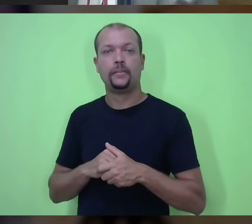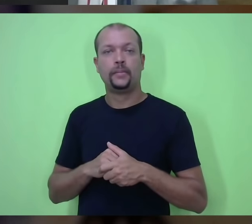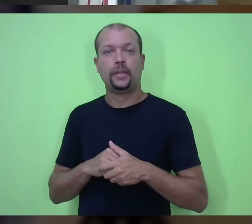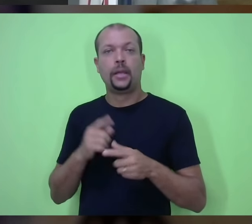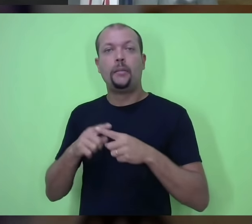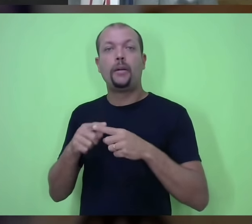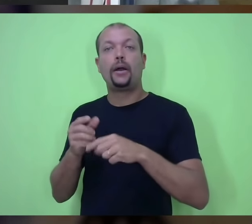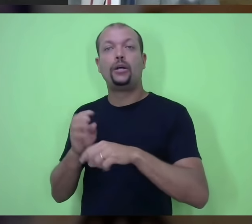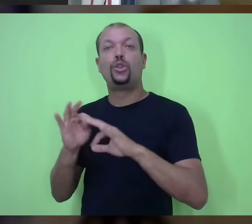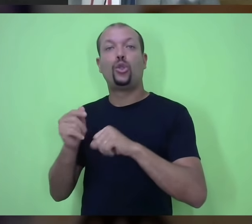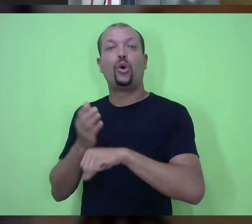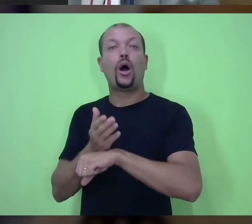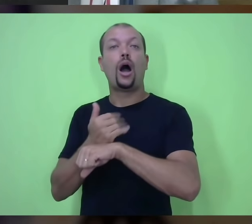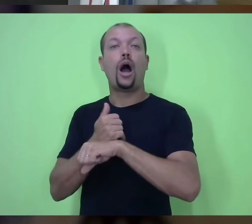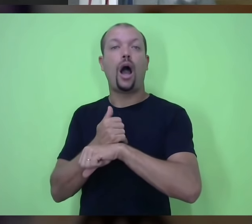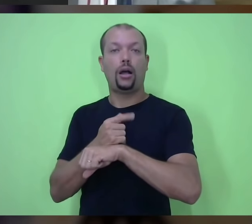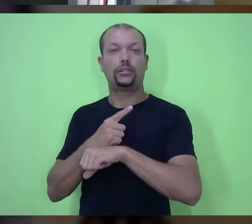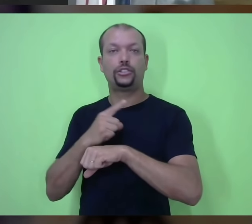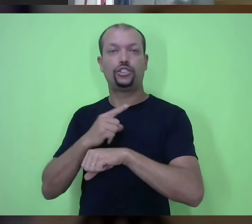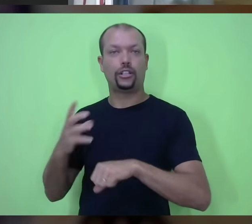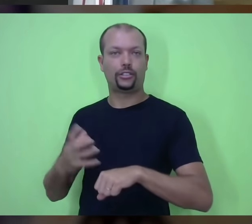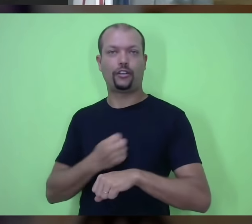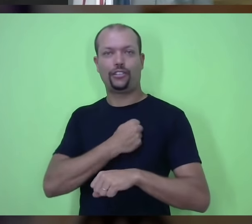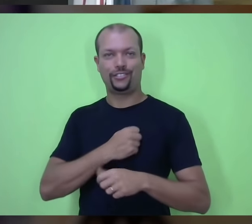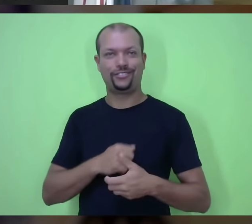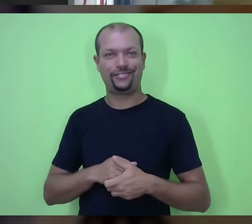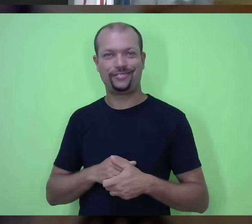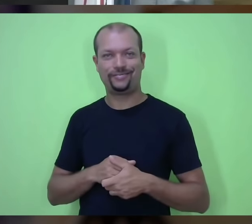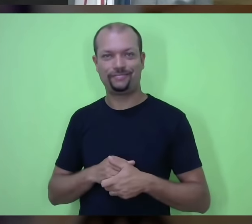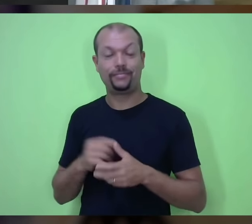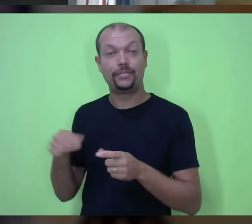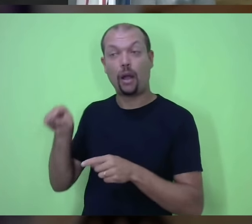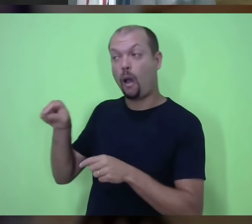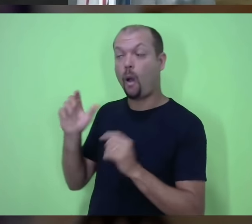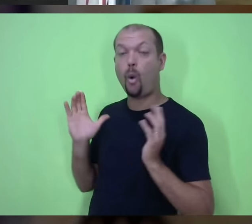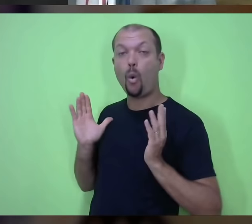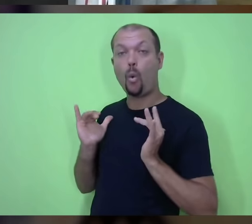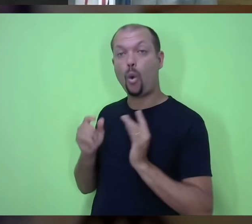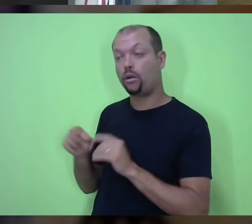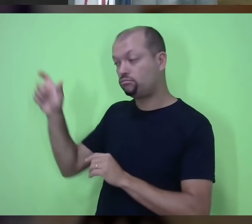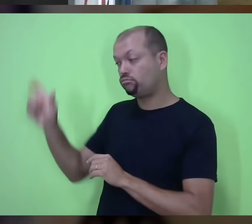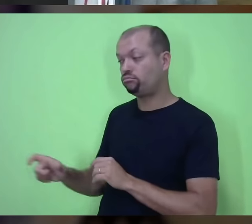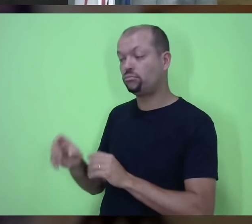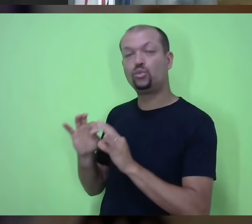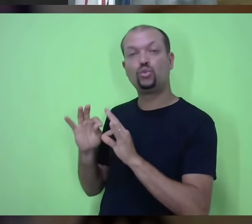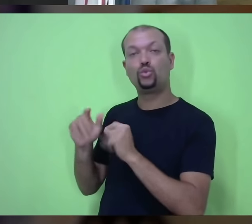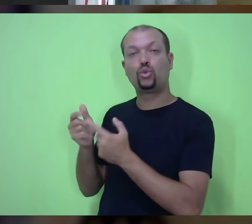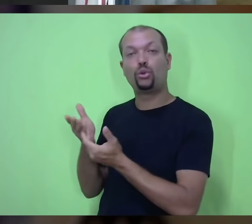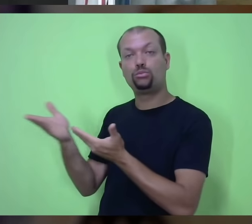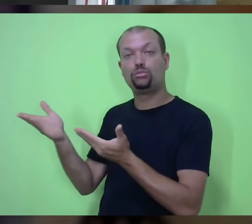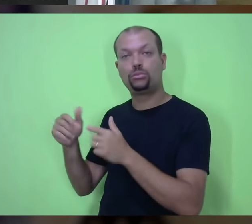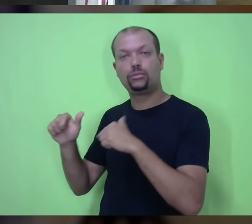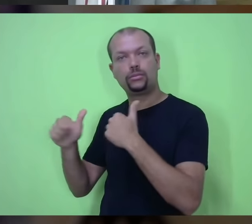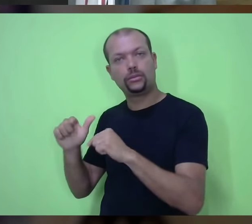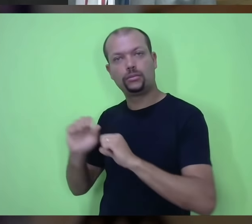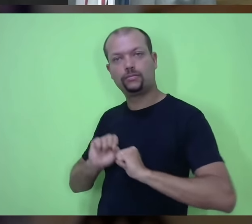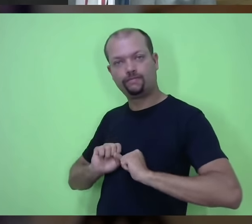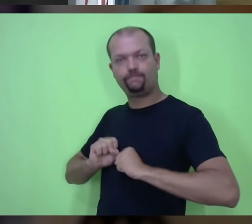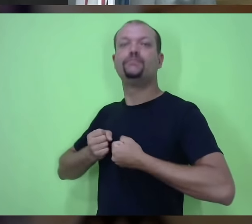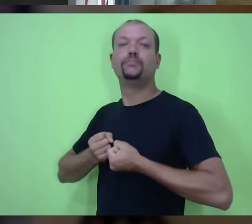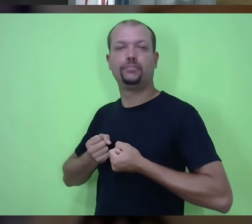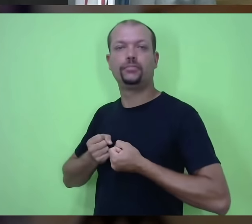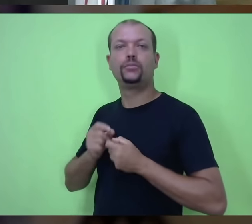de herdar a salvação. Então, de alguma forma, os anjos são apresentados como aqueles que estão trabalhando